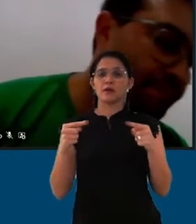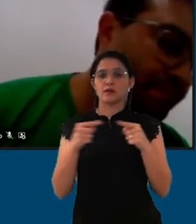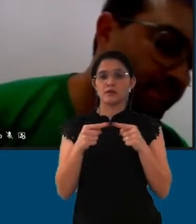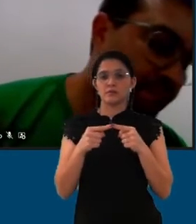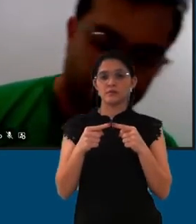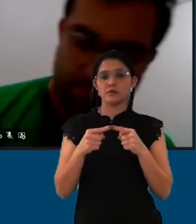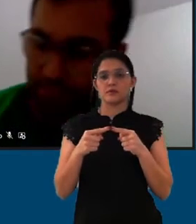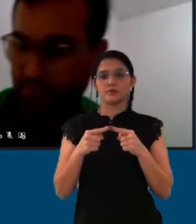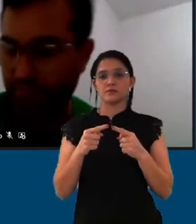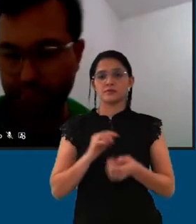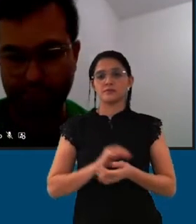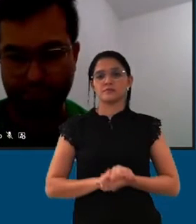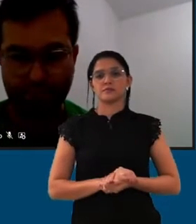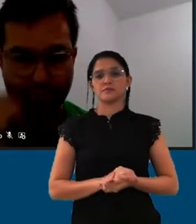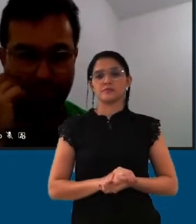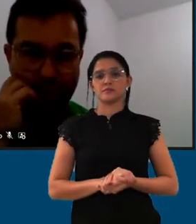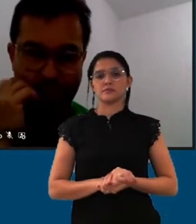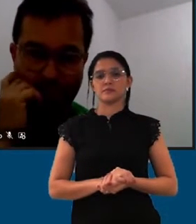relativos